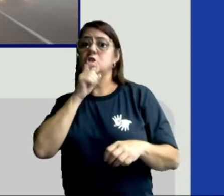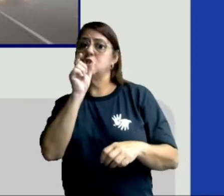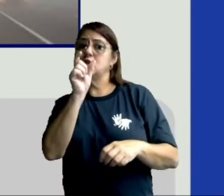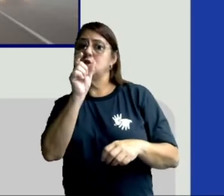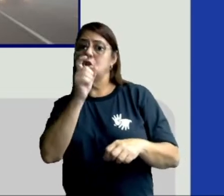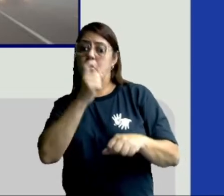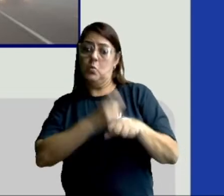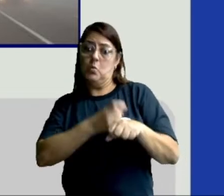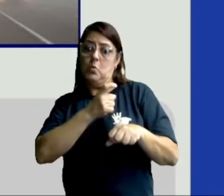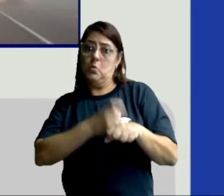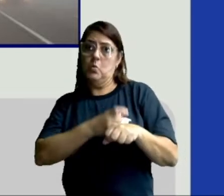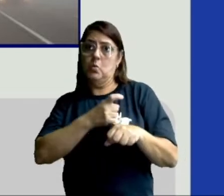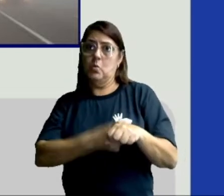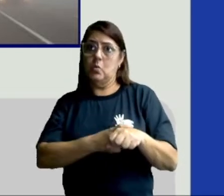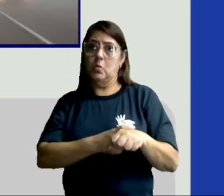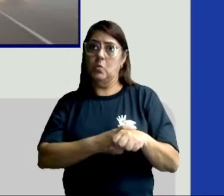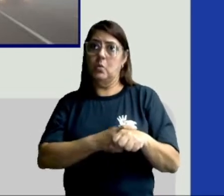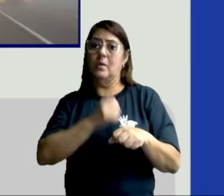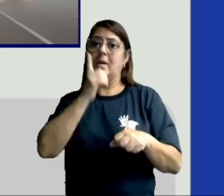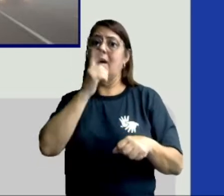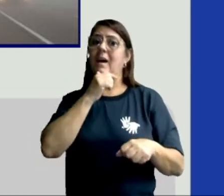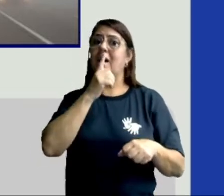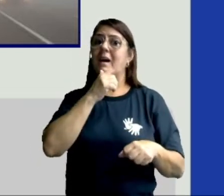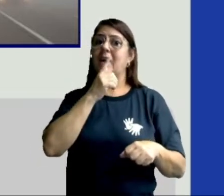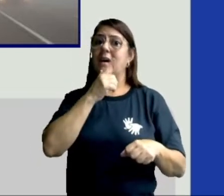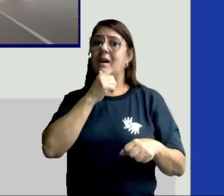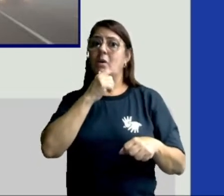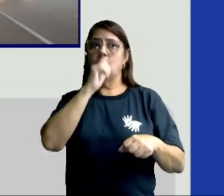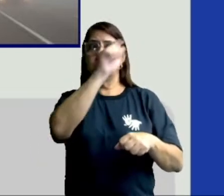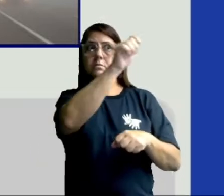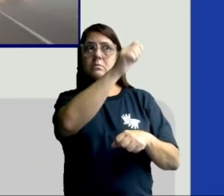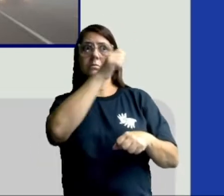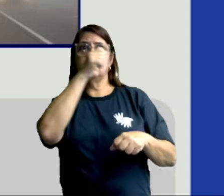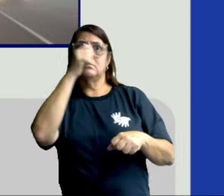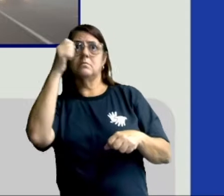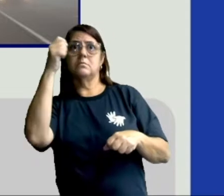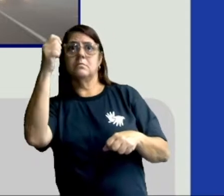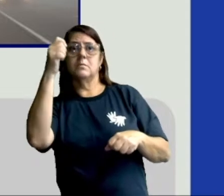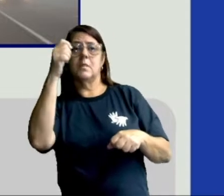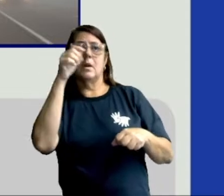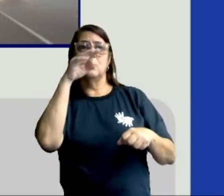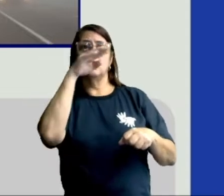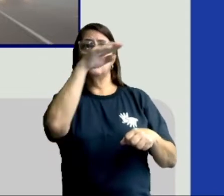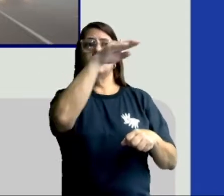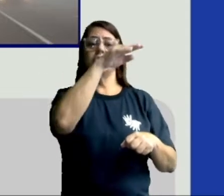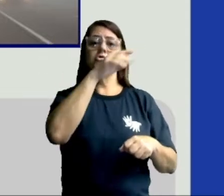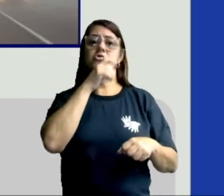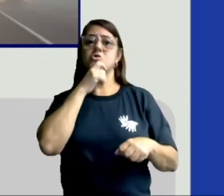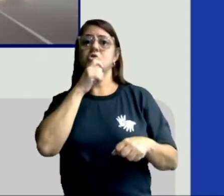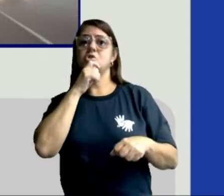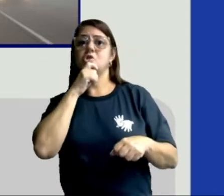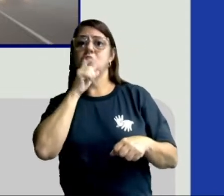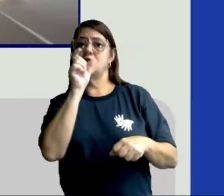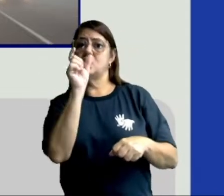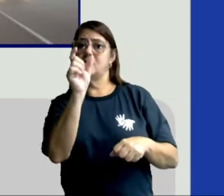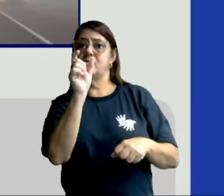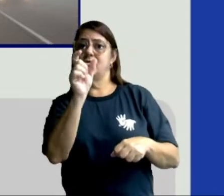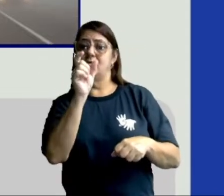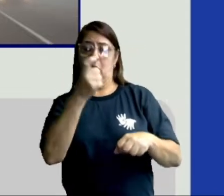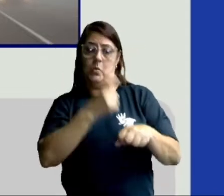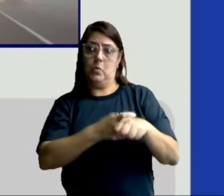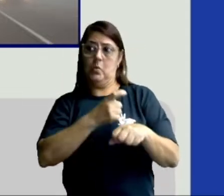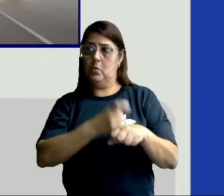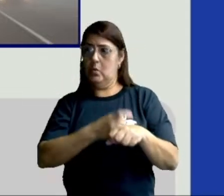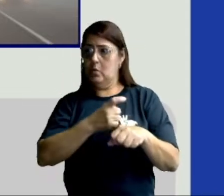pode, através do exemplo da água, dar o exemplo das pedras de gelo. No estado líquido, quando ela